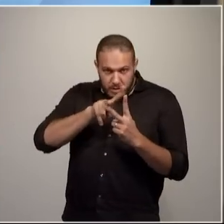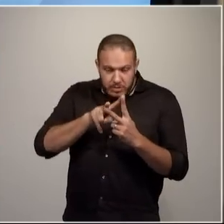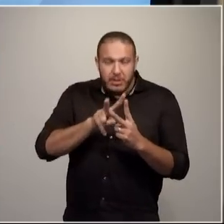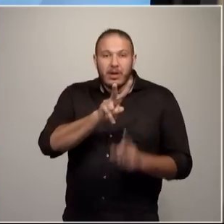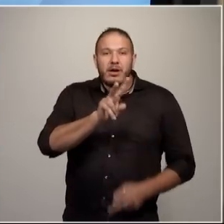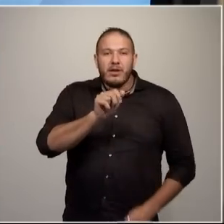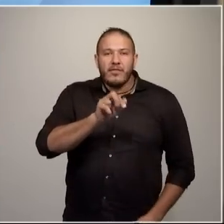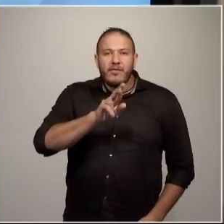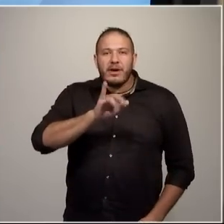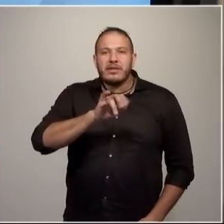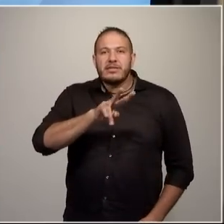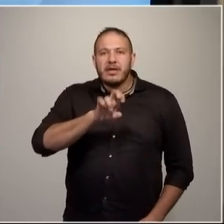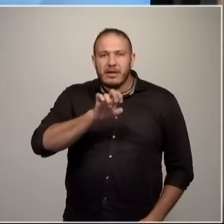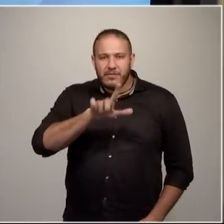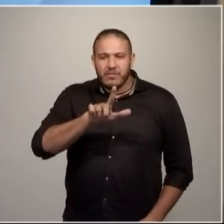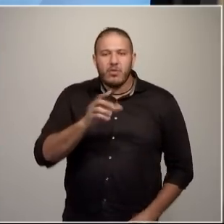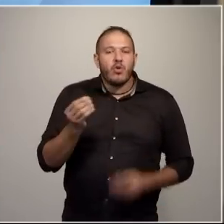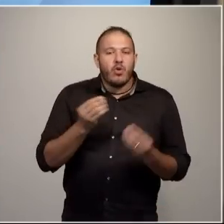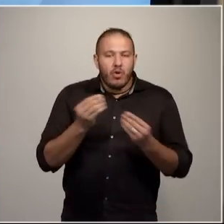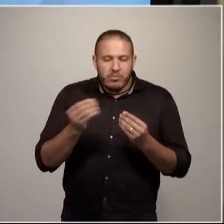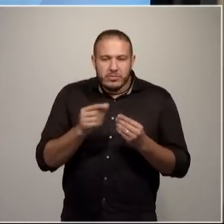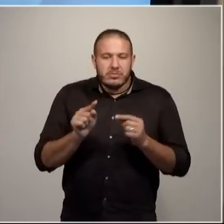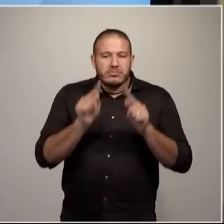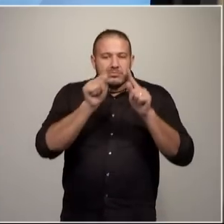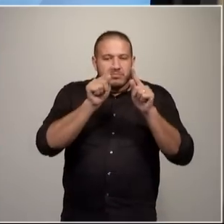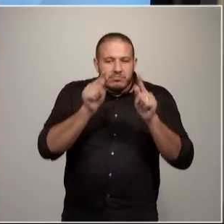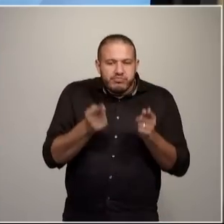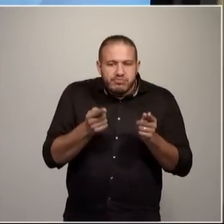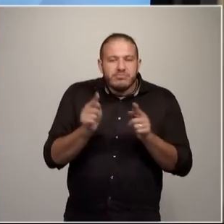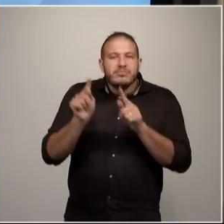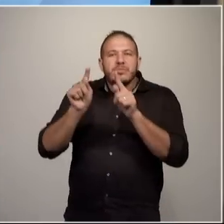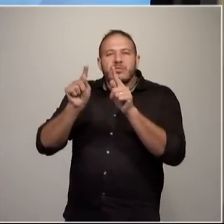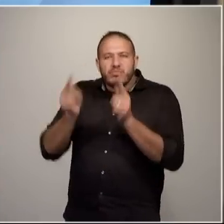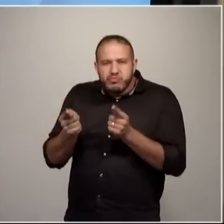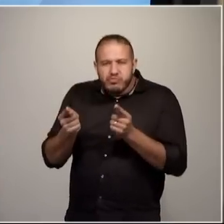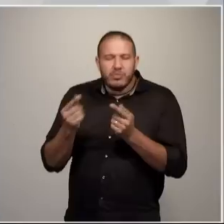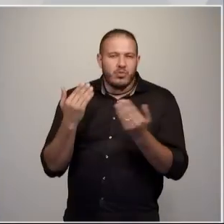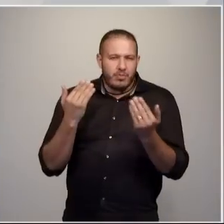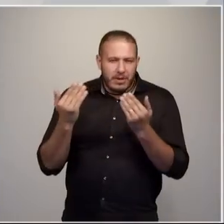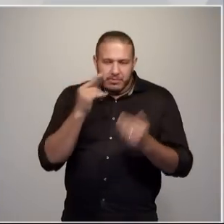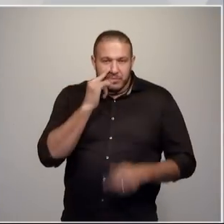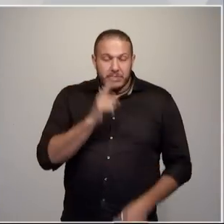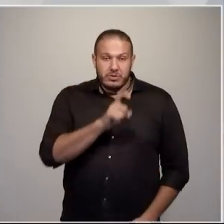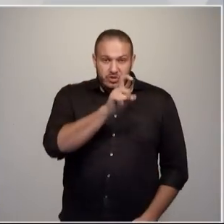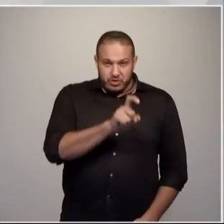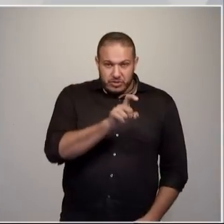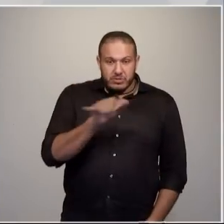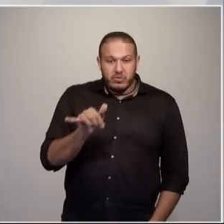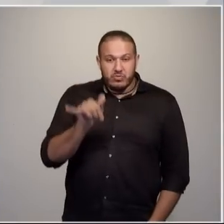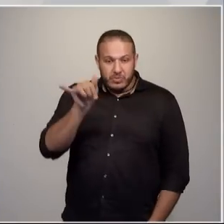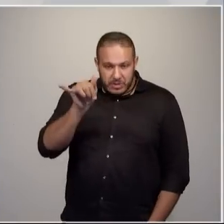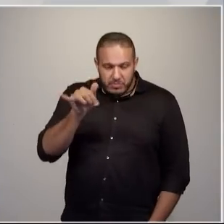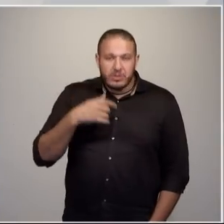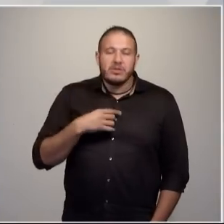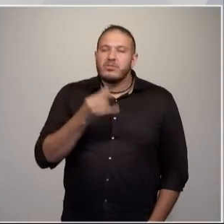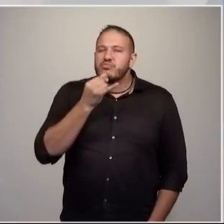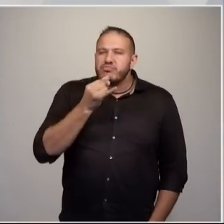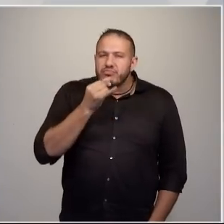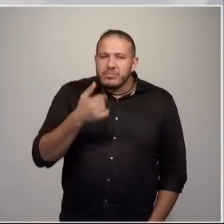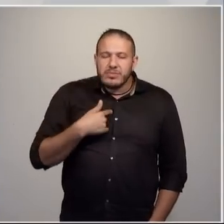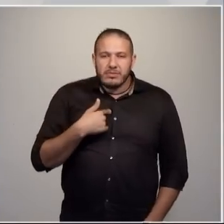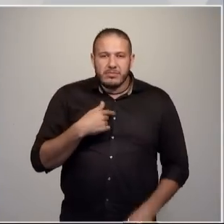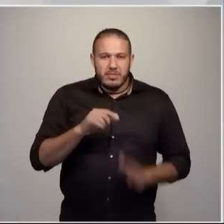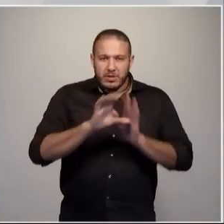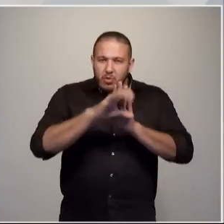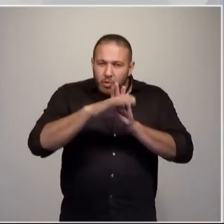eu obtenho fazendo as derivadas parciais em relação a x e y. Então, o conceito